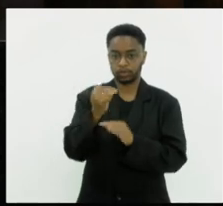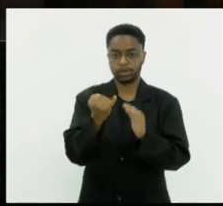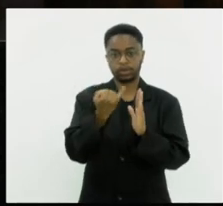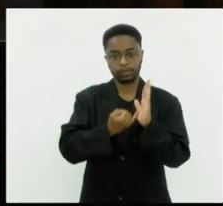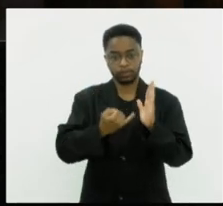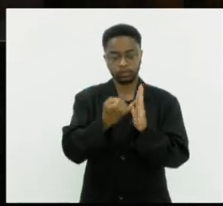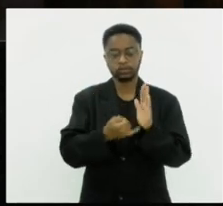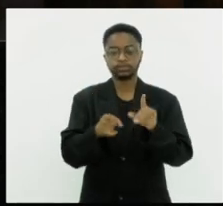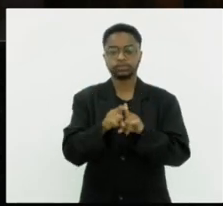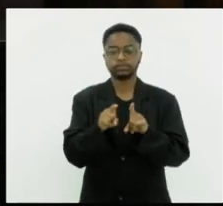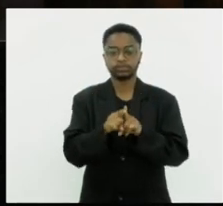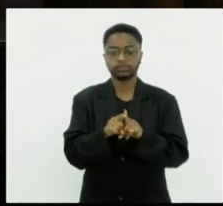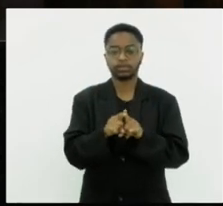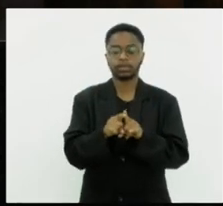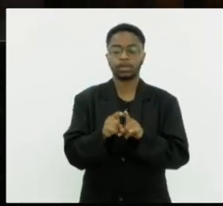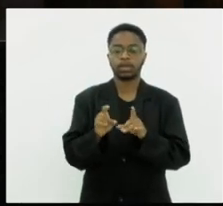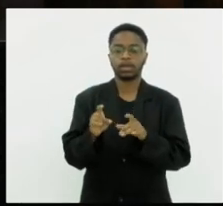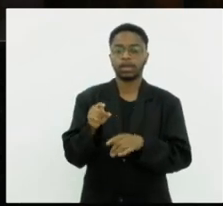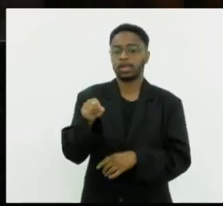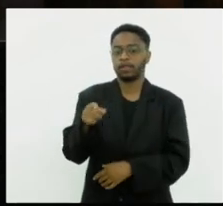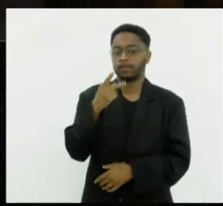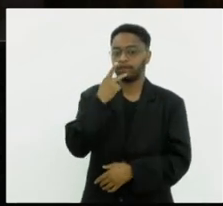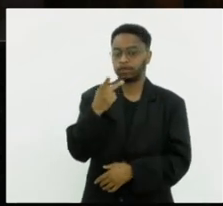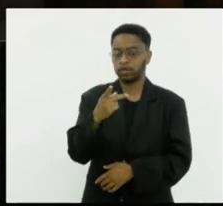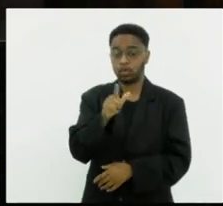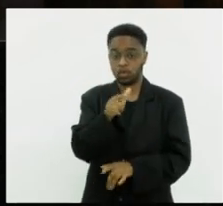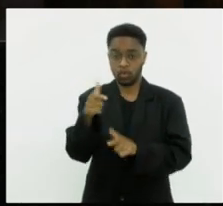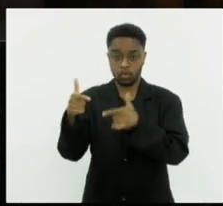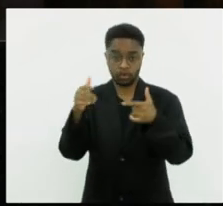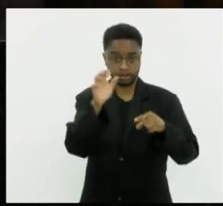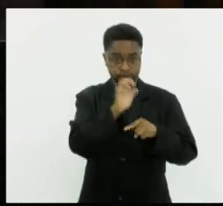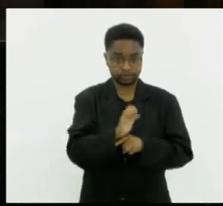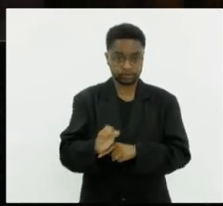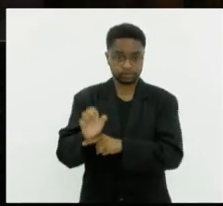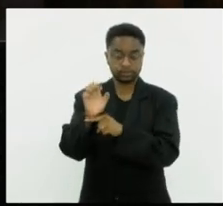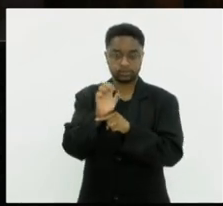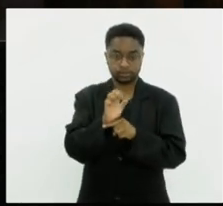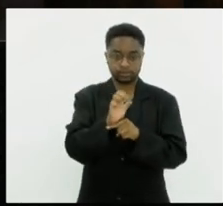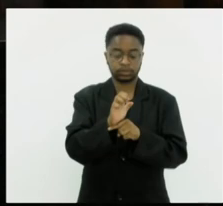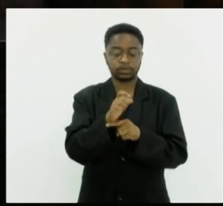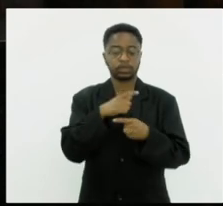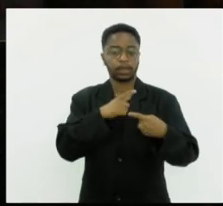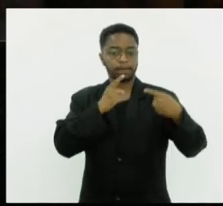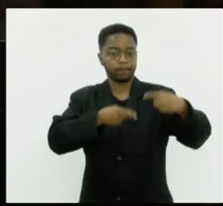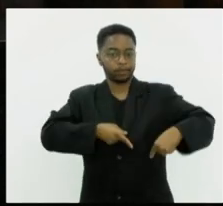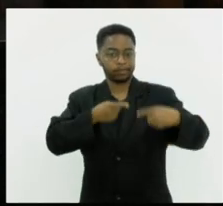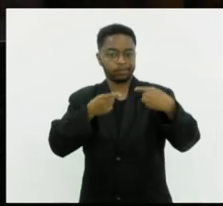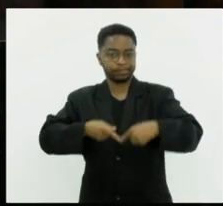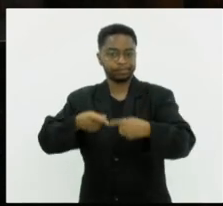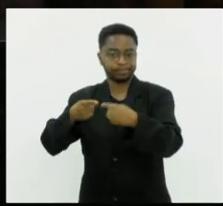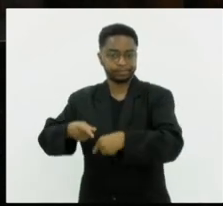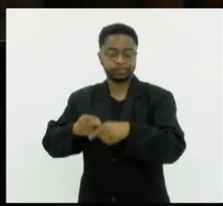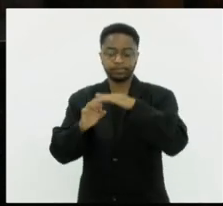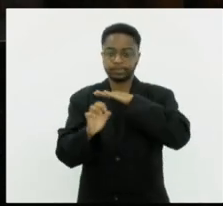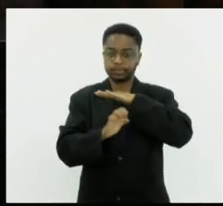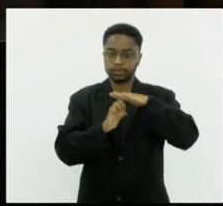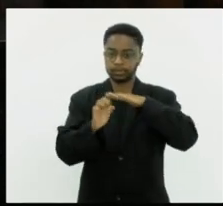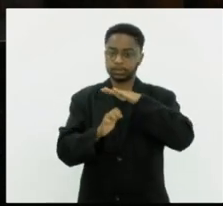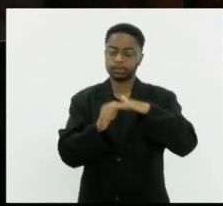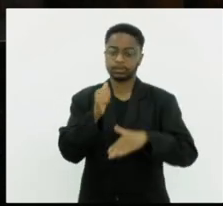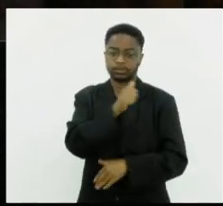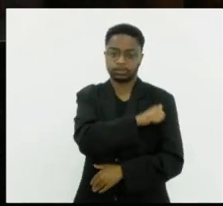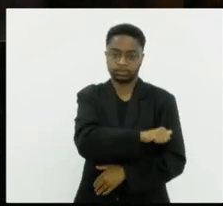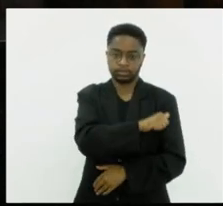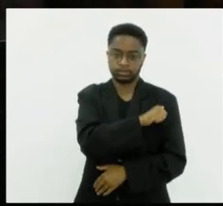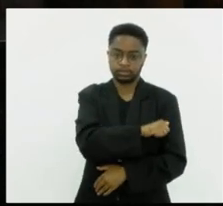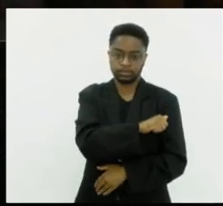eles dizem, enquanto os estados vizinhos, concorrentes diretos de empresas fluminenses, recuaram